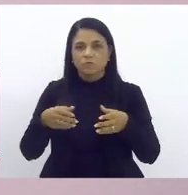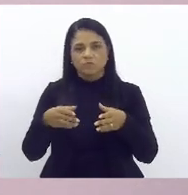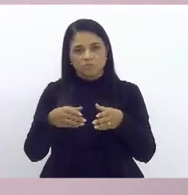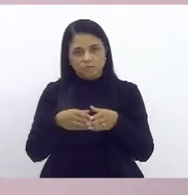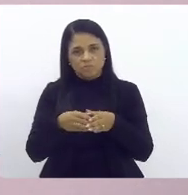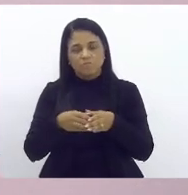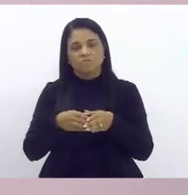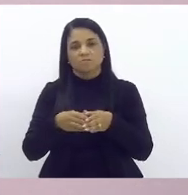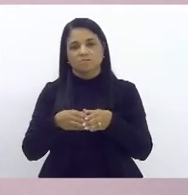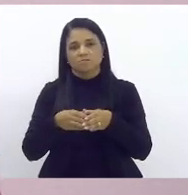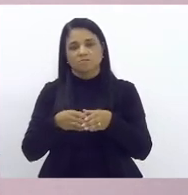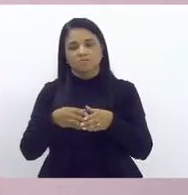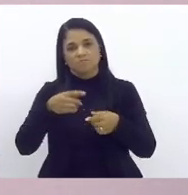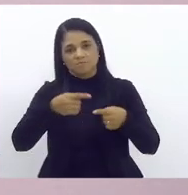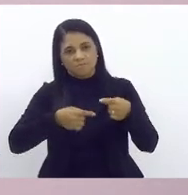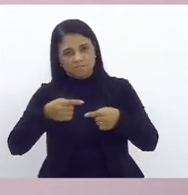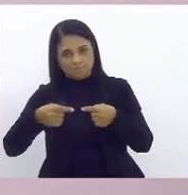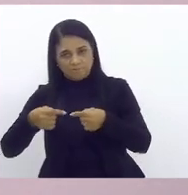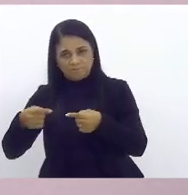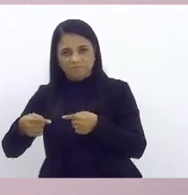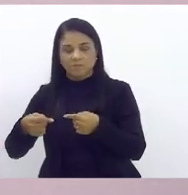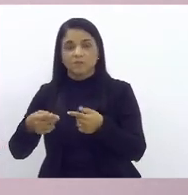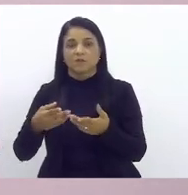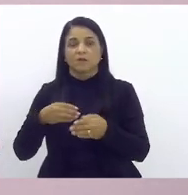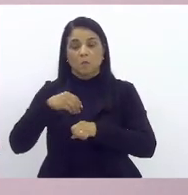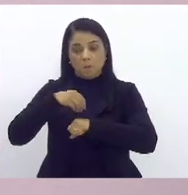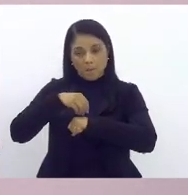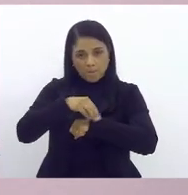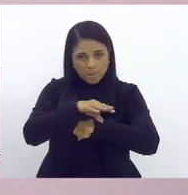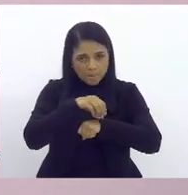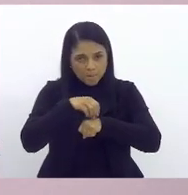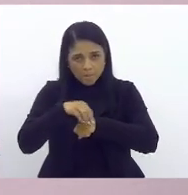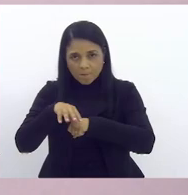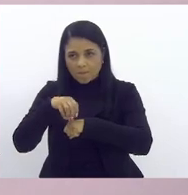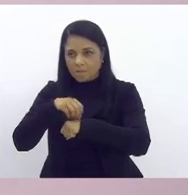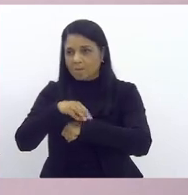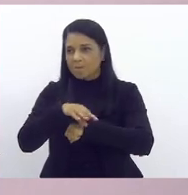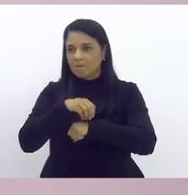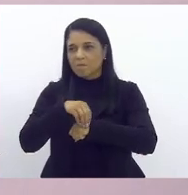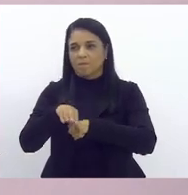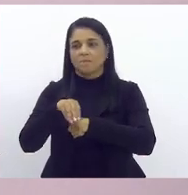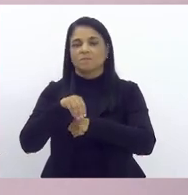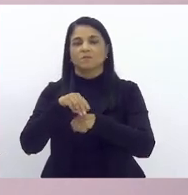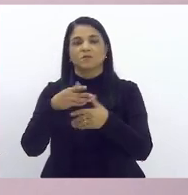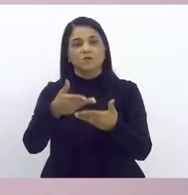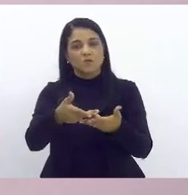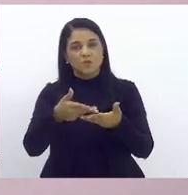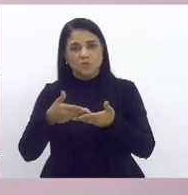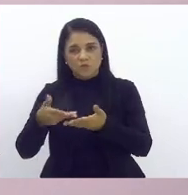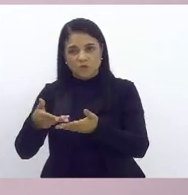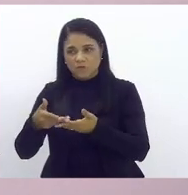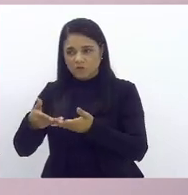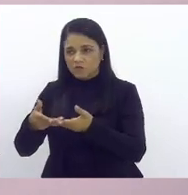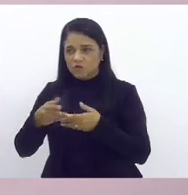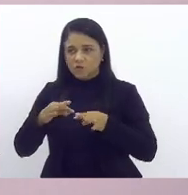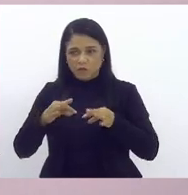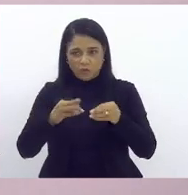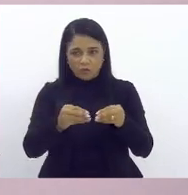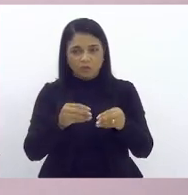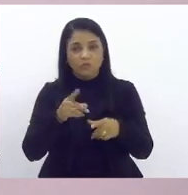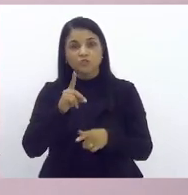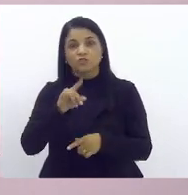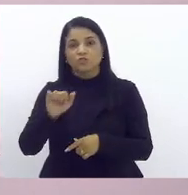nessa frente ampla. E quero passar para vocês, e já fazer um convite para todo mundo aqui, no